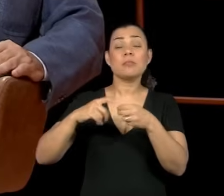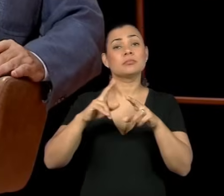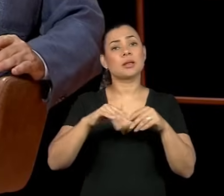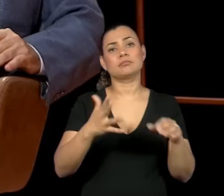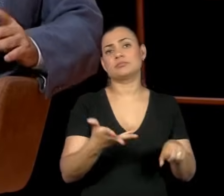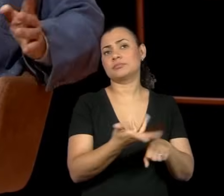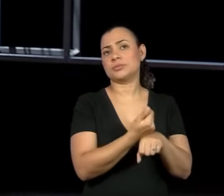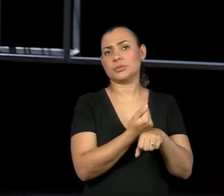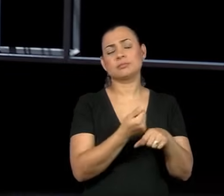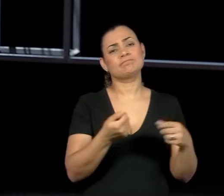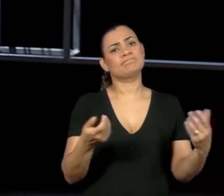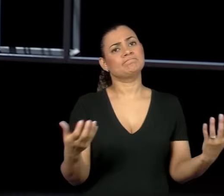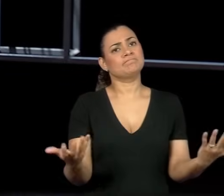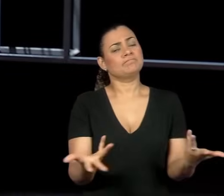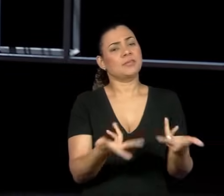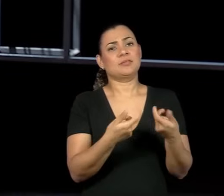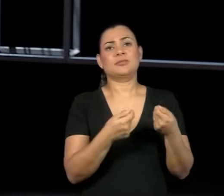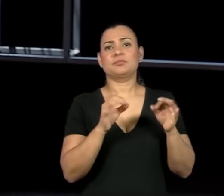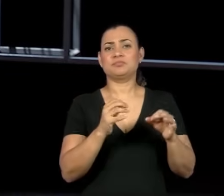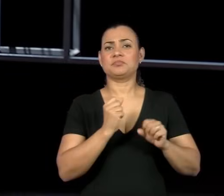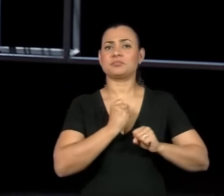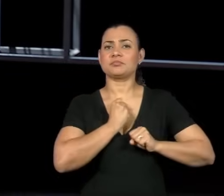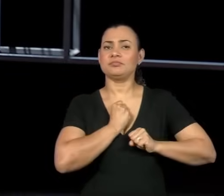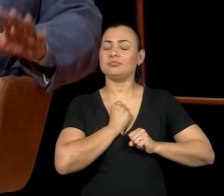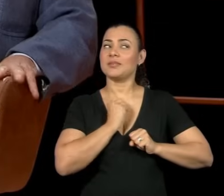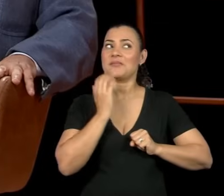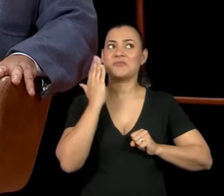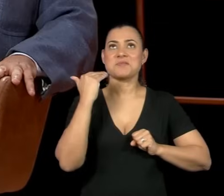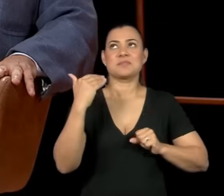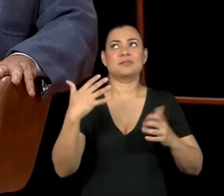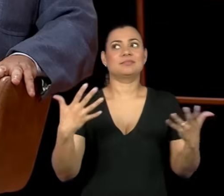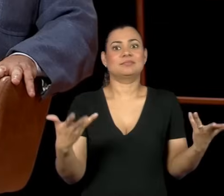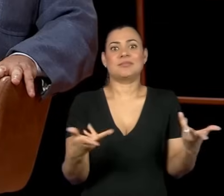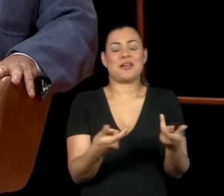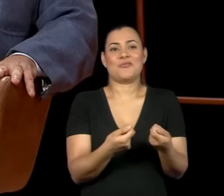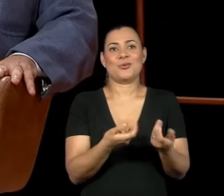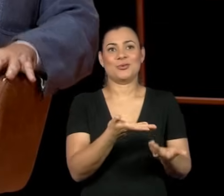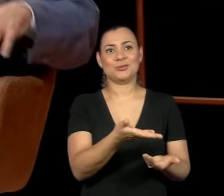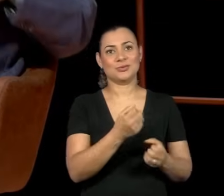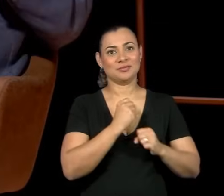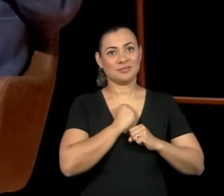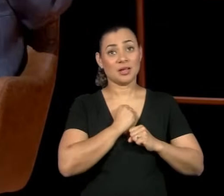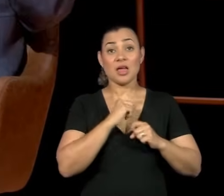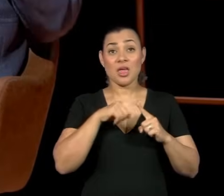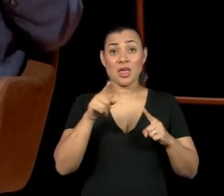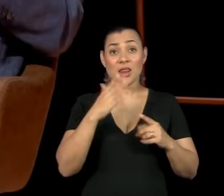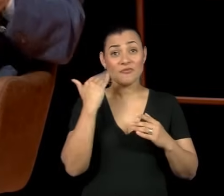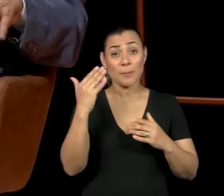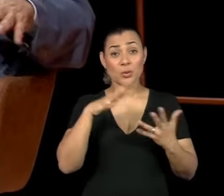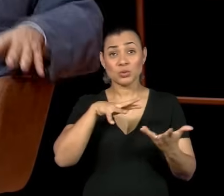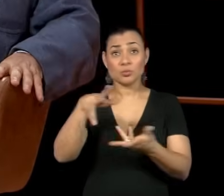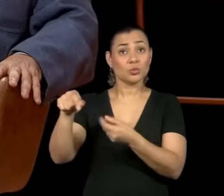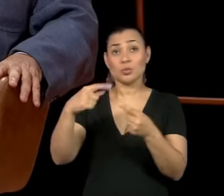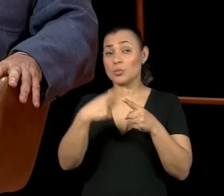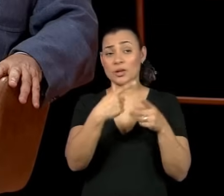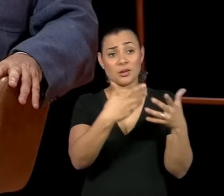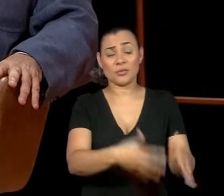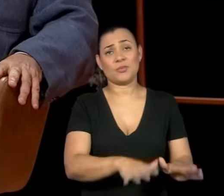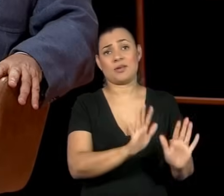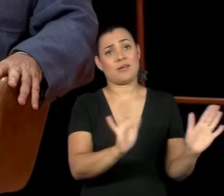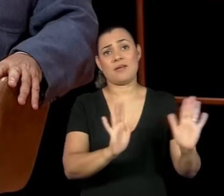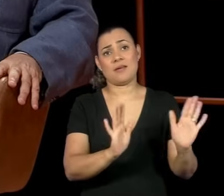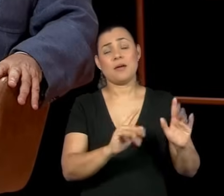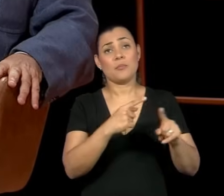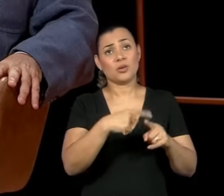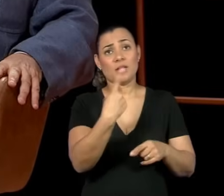talento inacreditável. Roberto Carlos é fora de série. E ele só não faz mais sucesso no mundo inteiro porque não quer. Porque